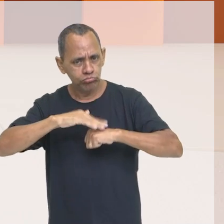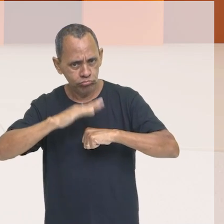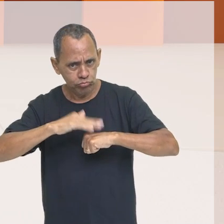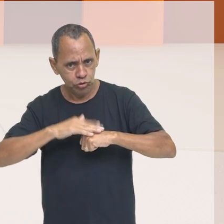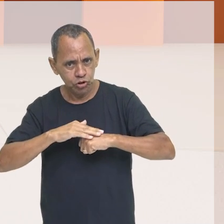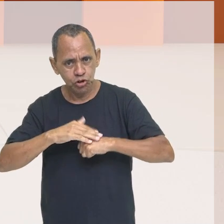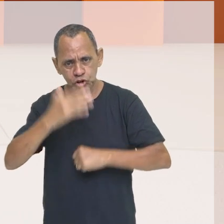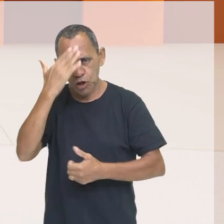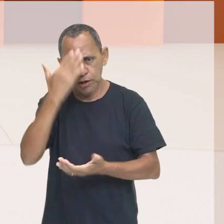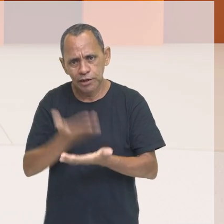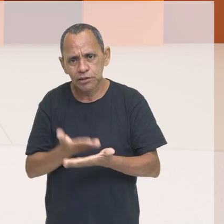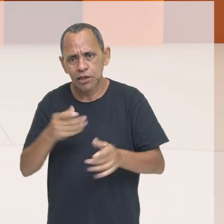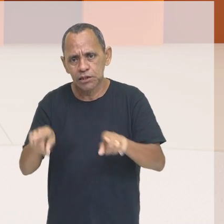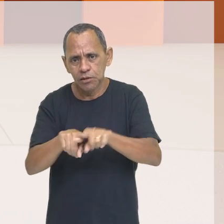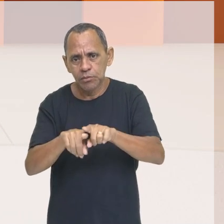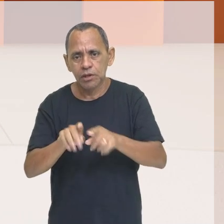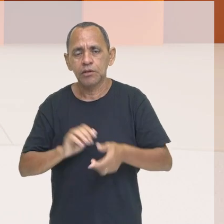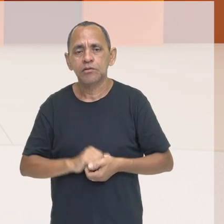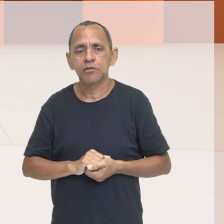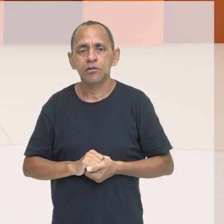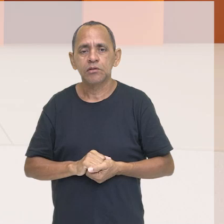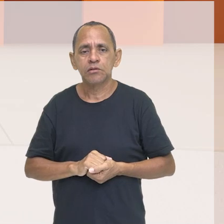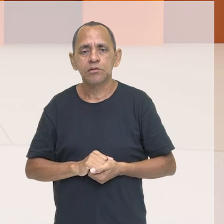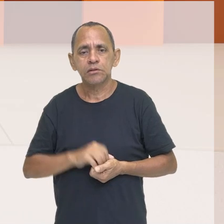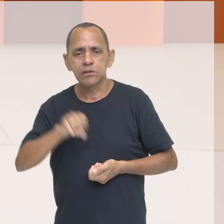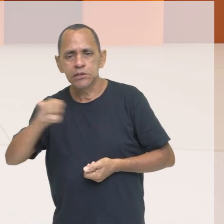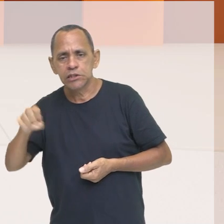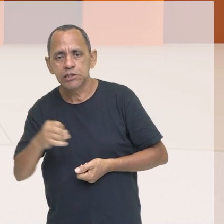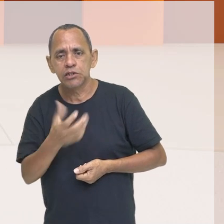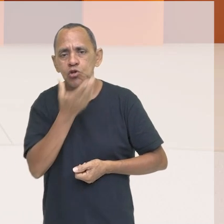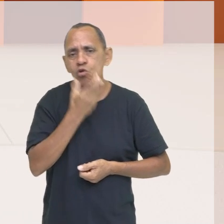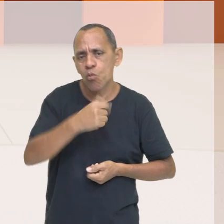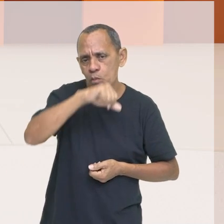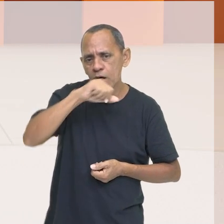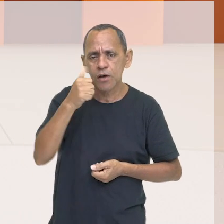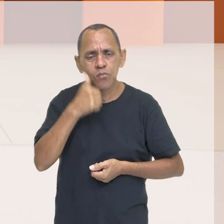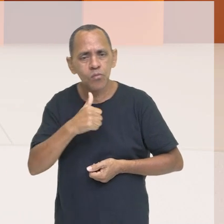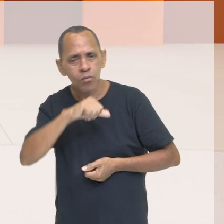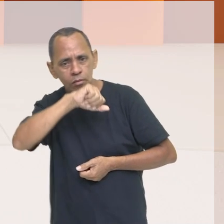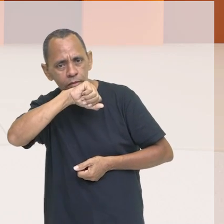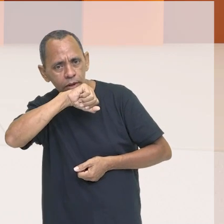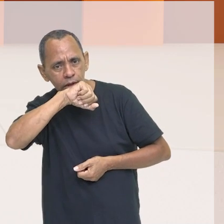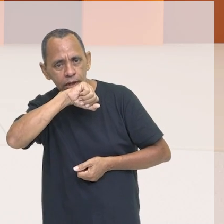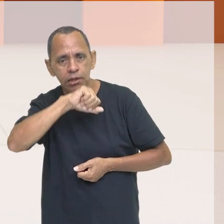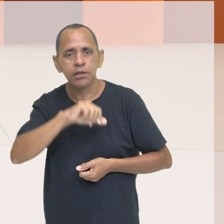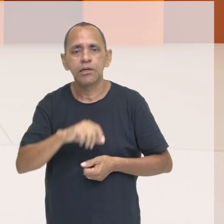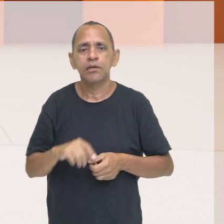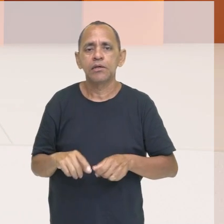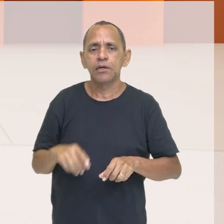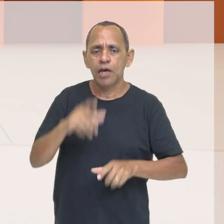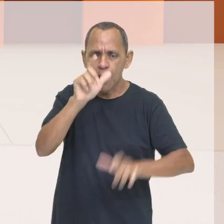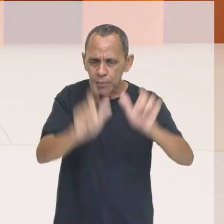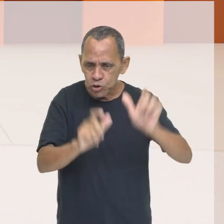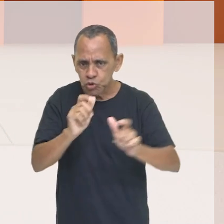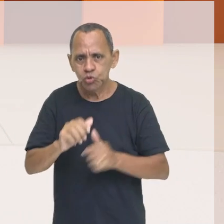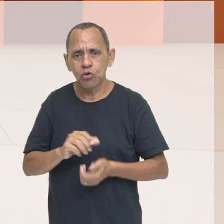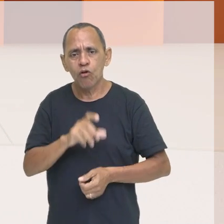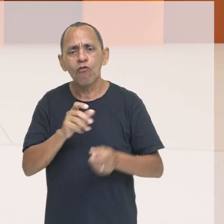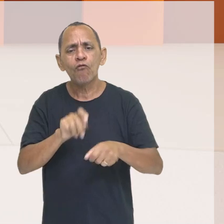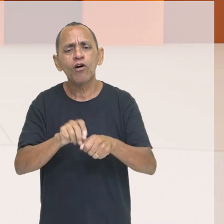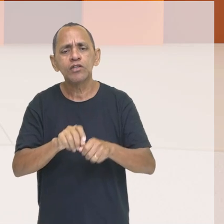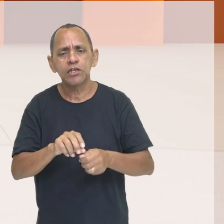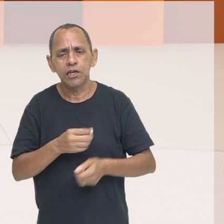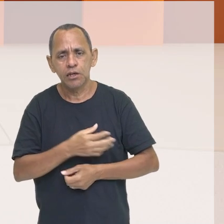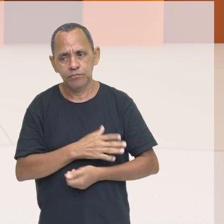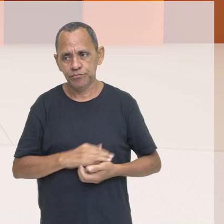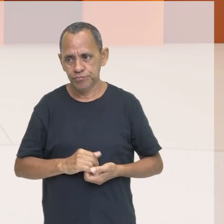bebê e o pai, ou a mãe, ou o cuidador, né, que vai, então, fazer com que essa criança cresça, se reconheça